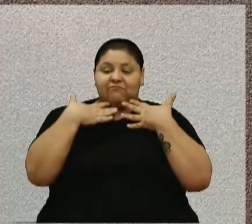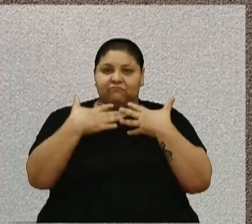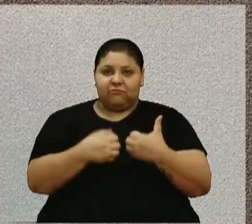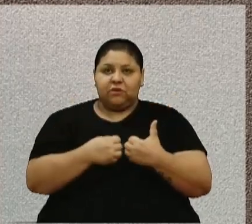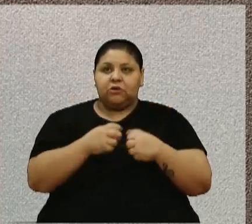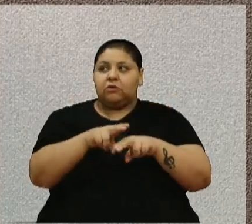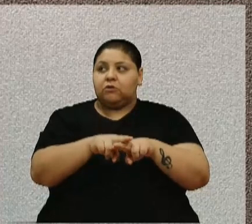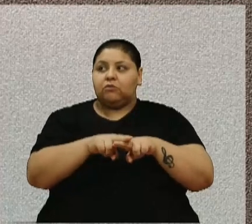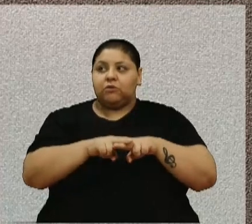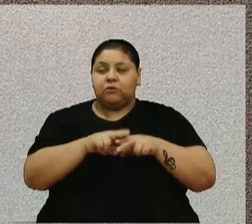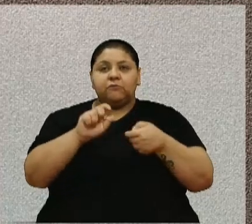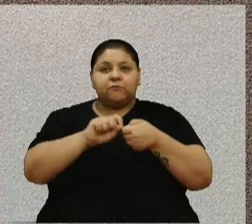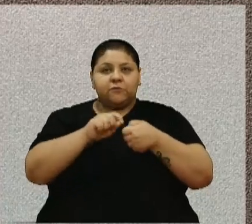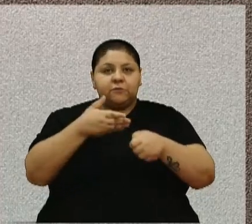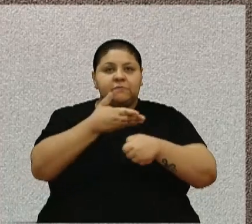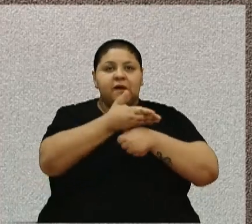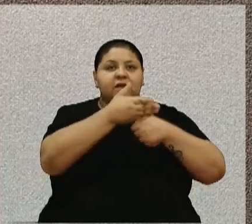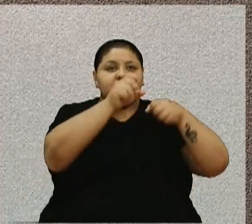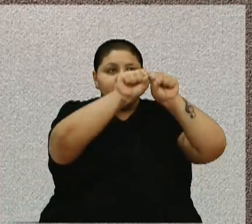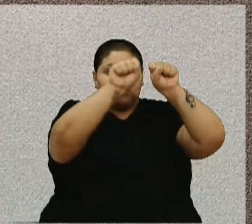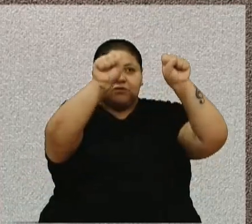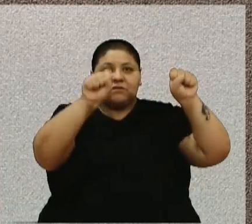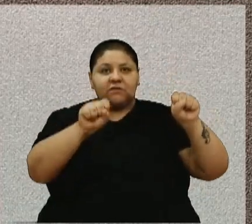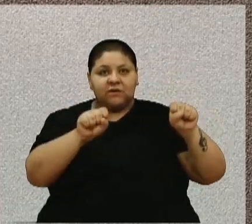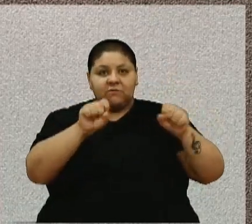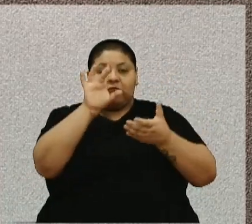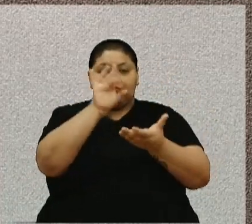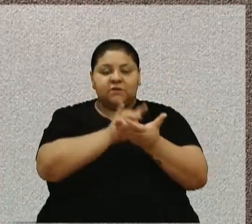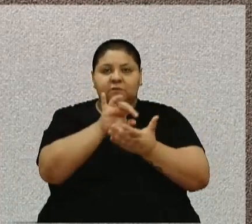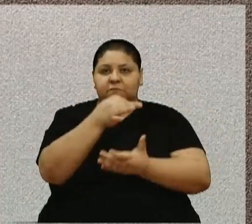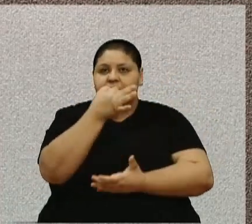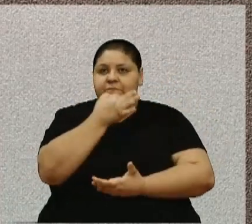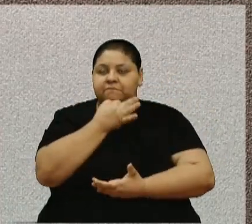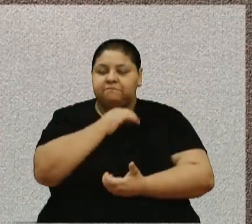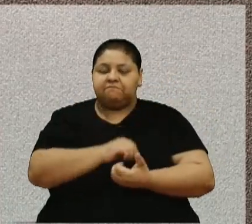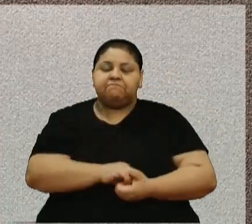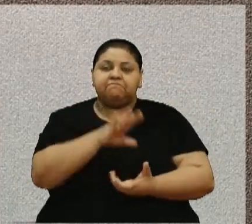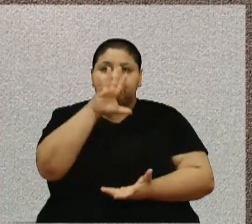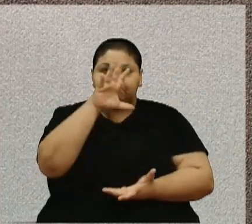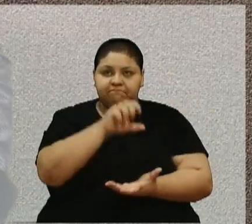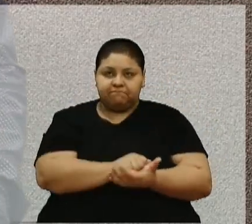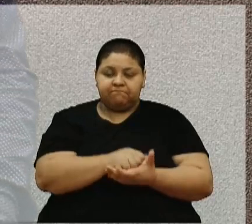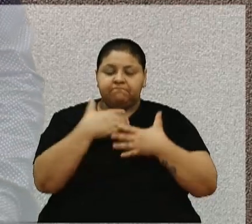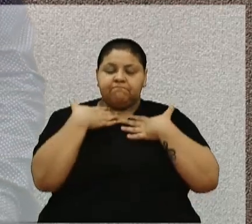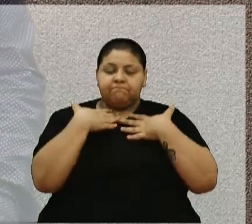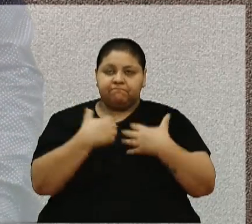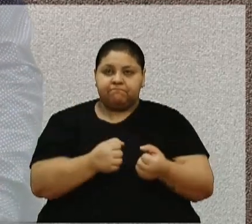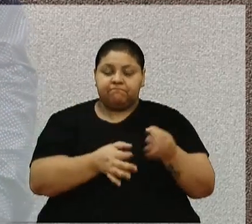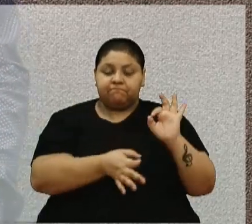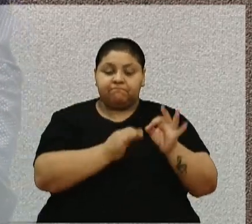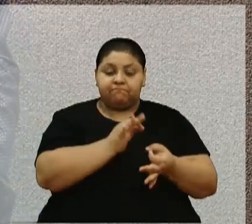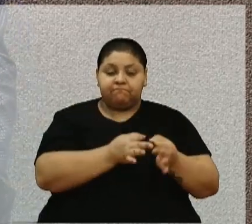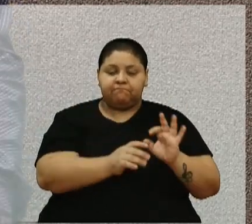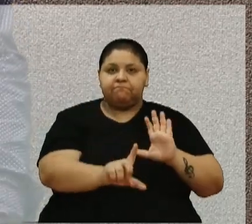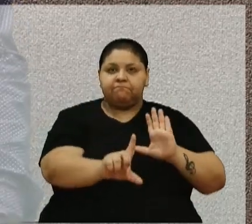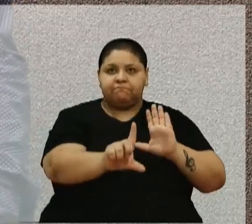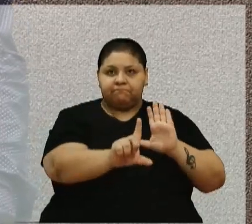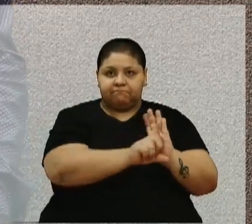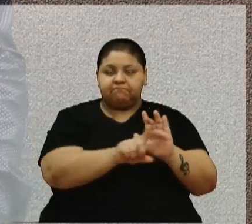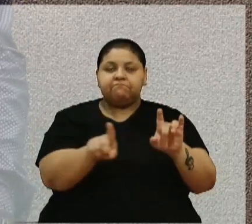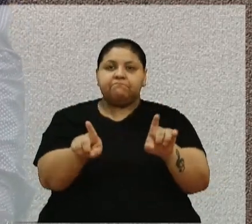Portanto, integra o sistema viário oficial do município. Baixado à Comissão de Constituição e Justiça e Legislação, a